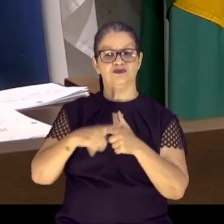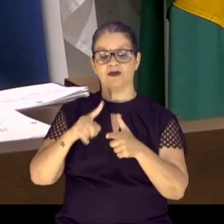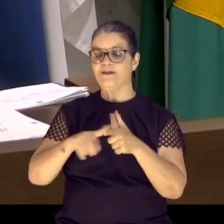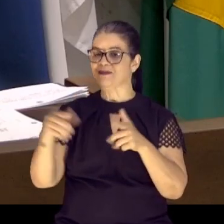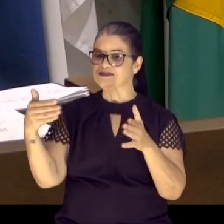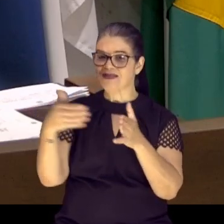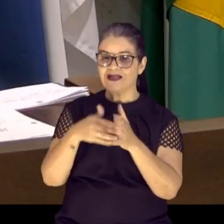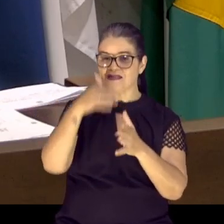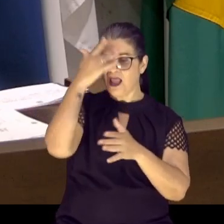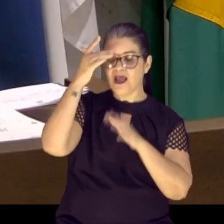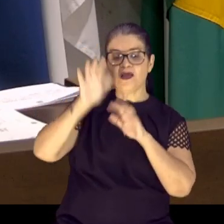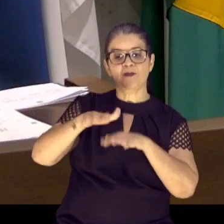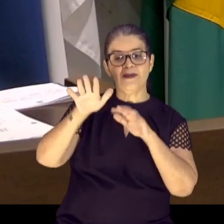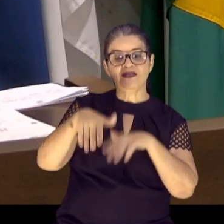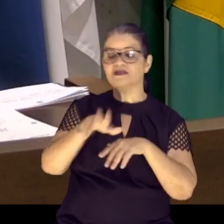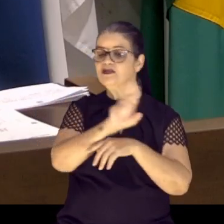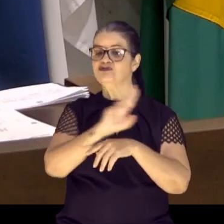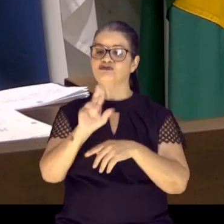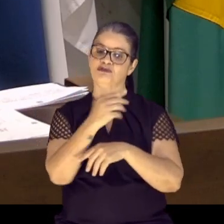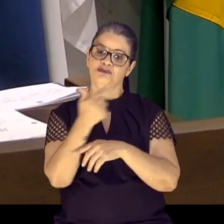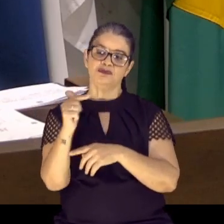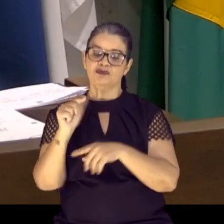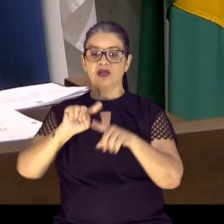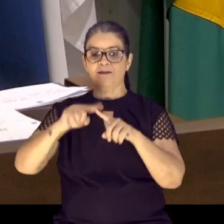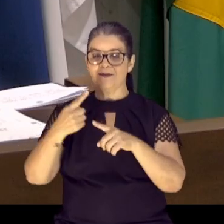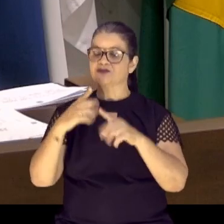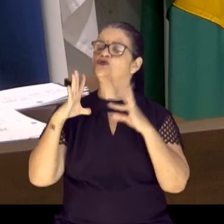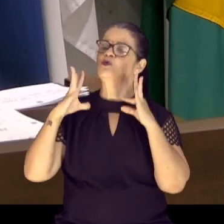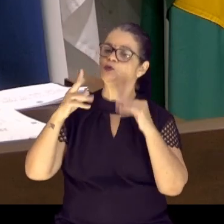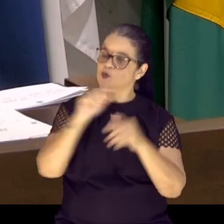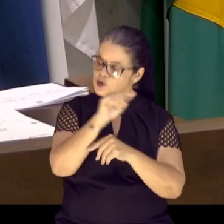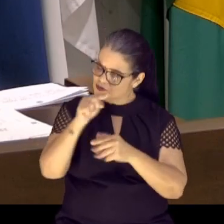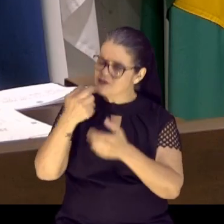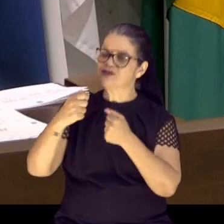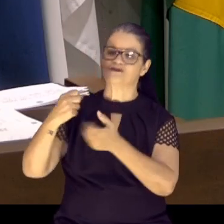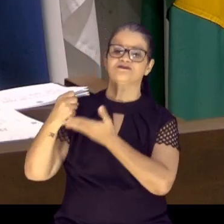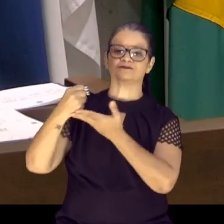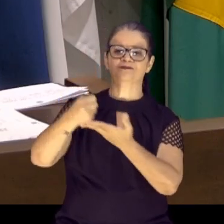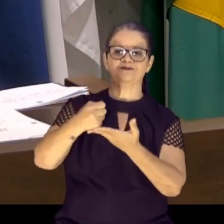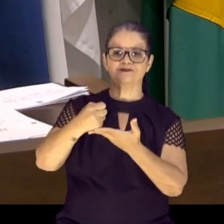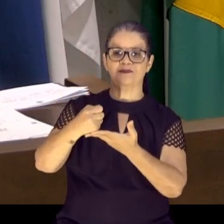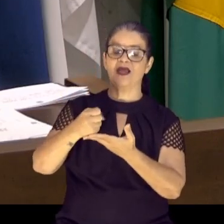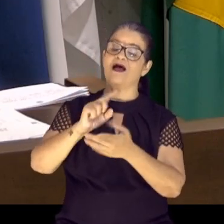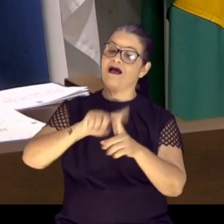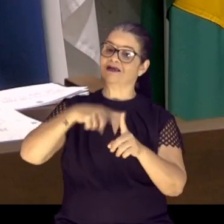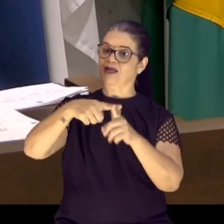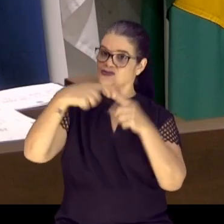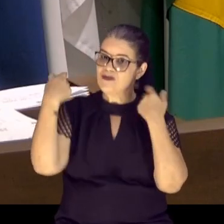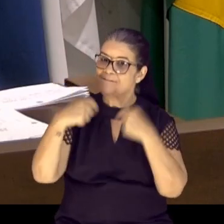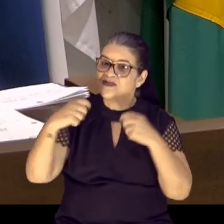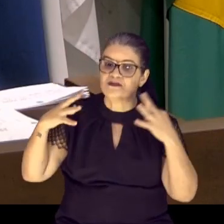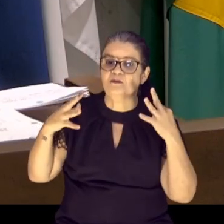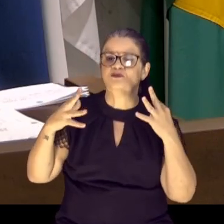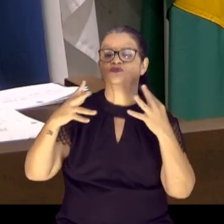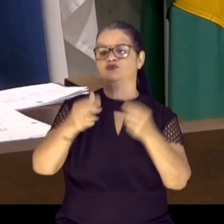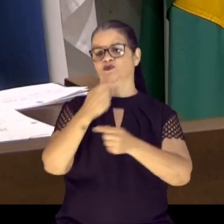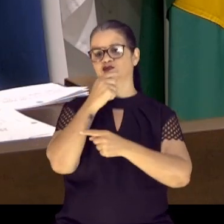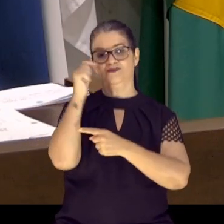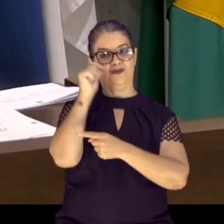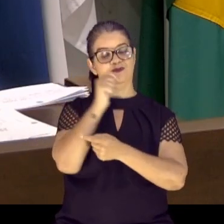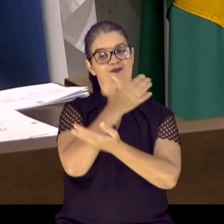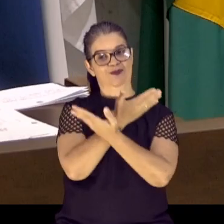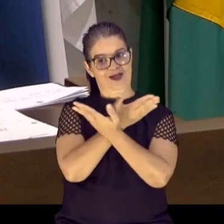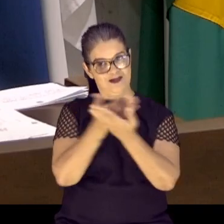se julga o mais anônimo de todos. Contamos com todos vocês. Aliás, precisamos de todas e todos